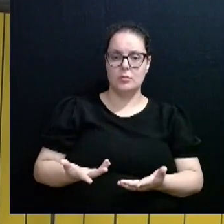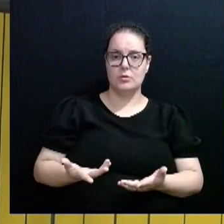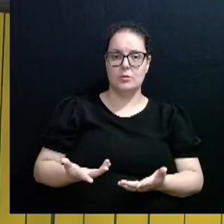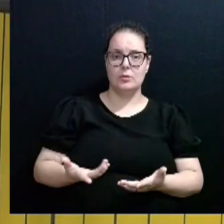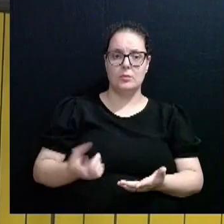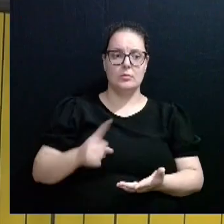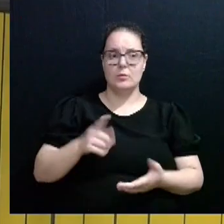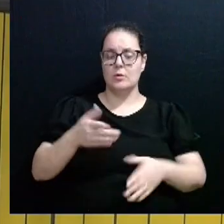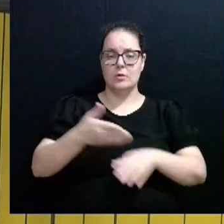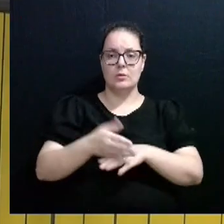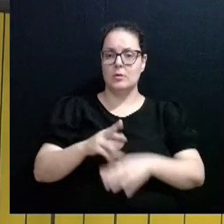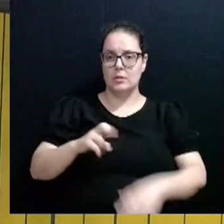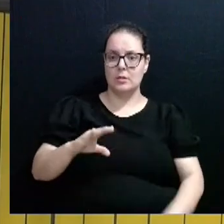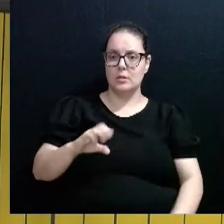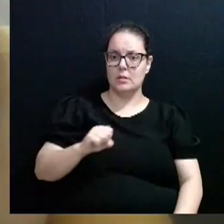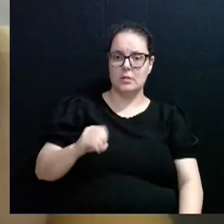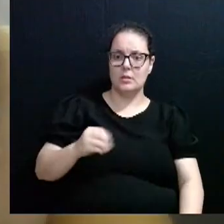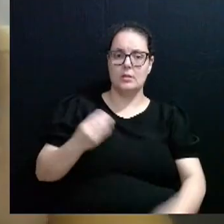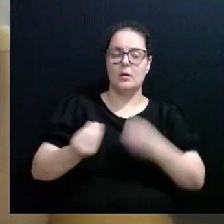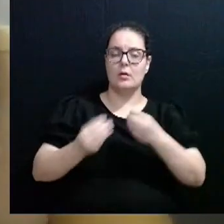recesso? Como funciona?